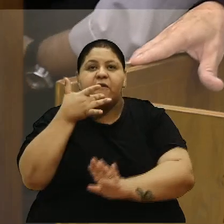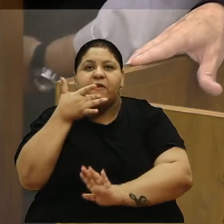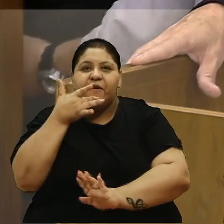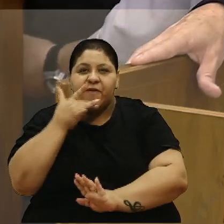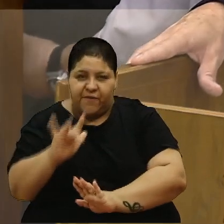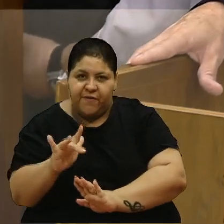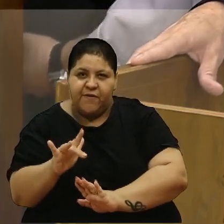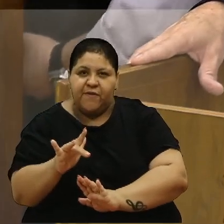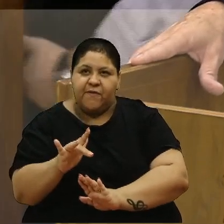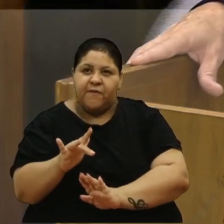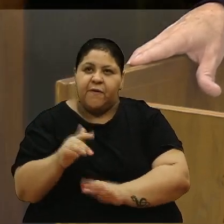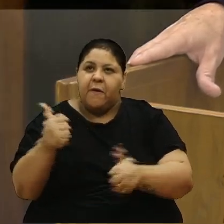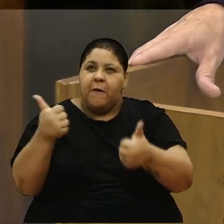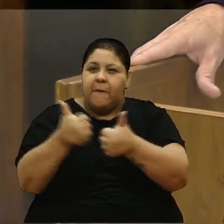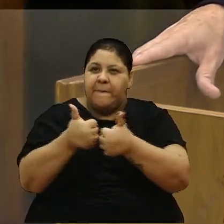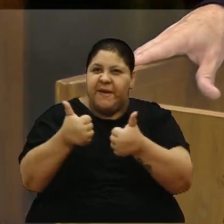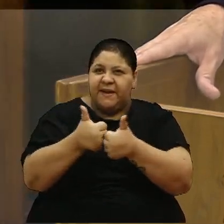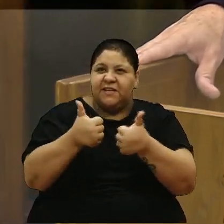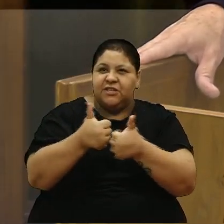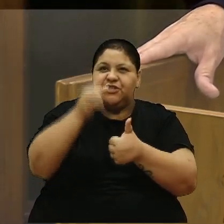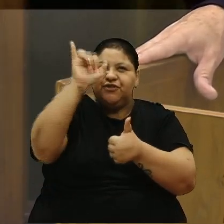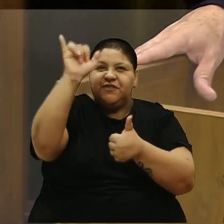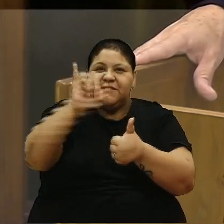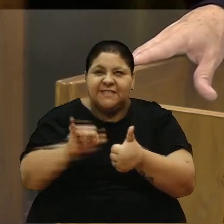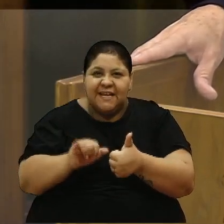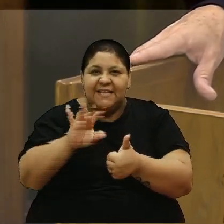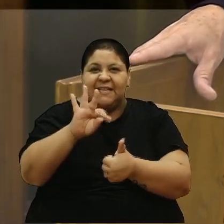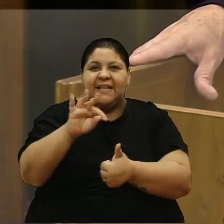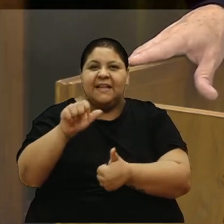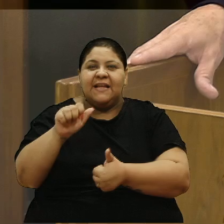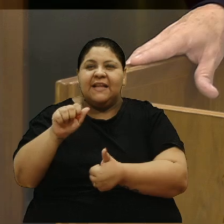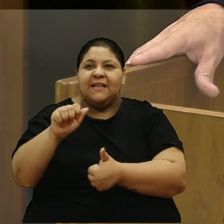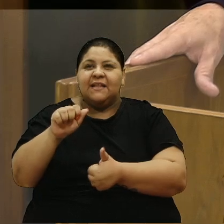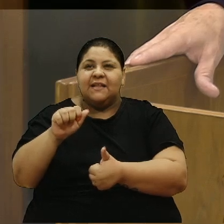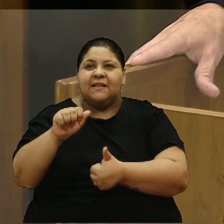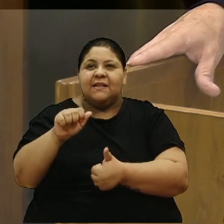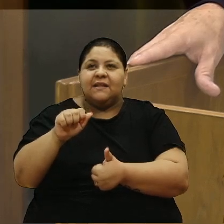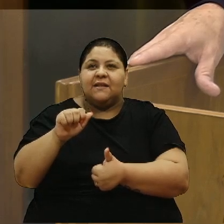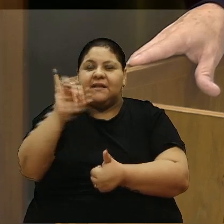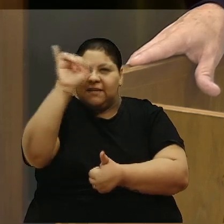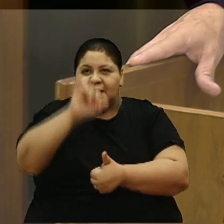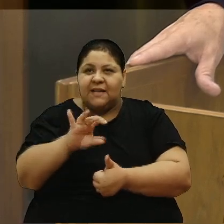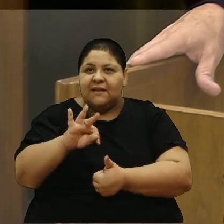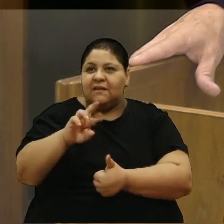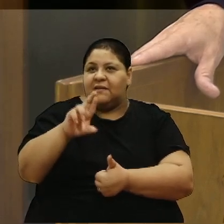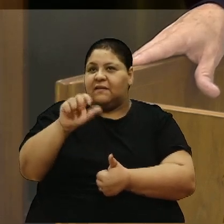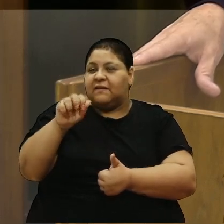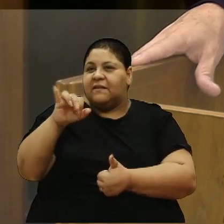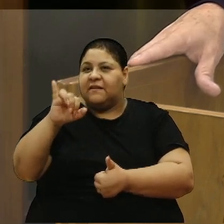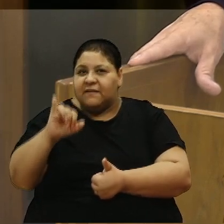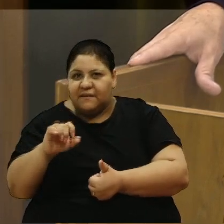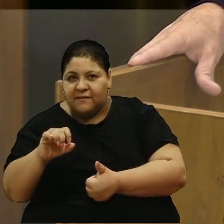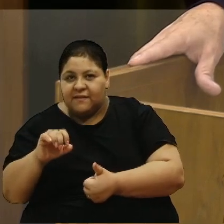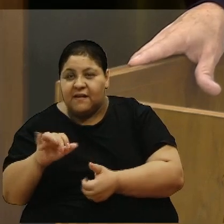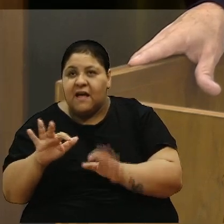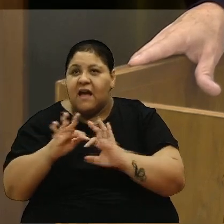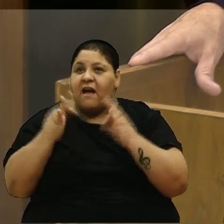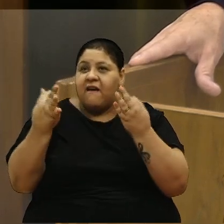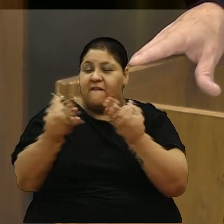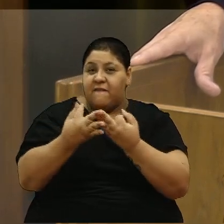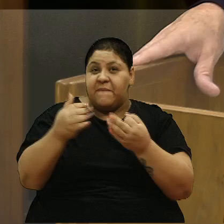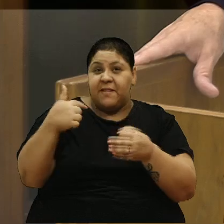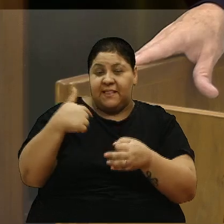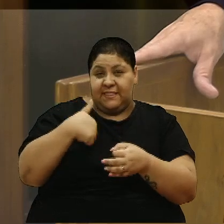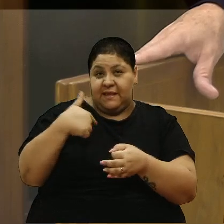Branco, esquina com a Itália Trave, onde a família da minha falecida esposa, a avó, reside ali há 89